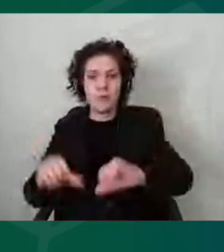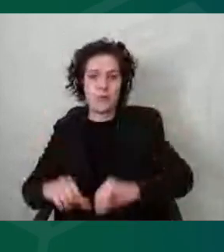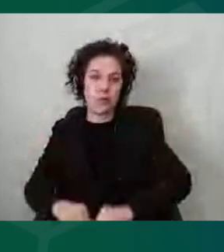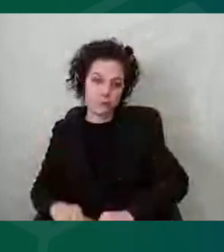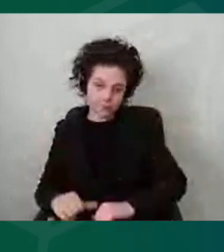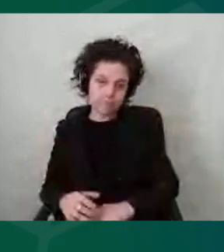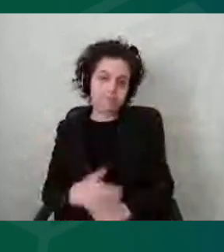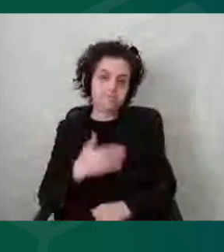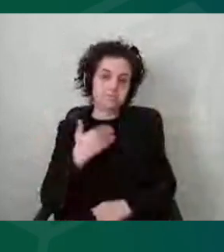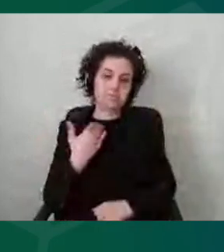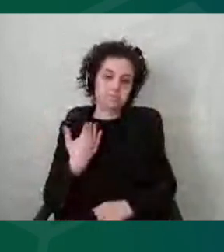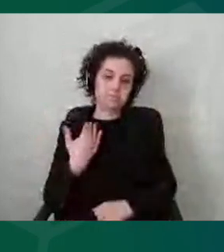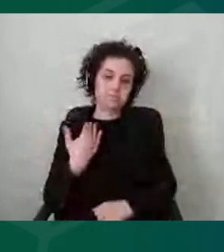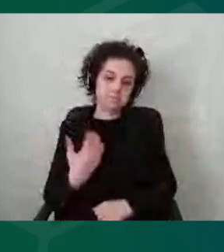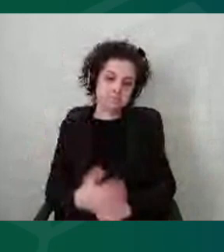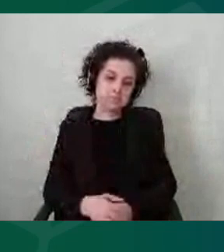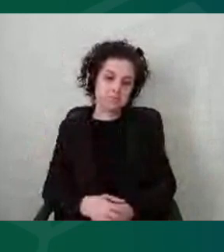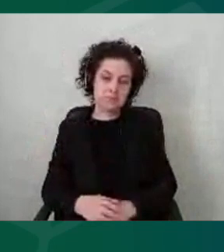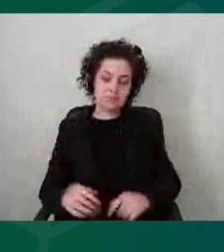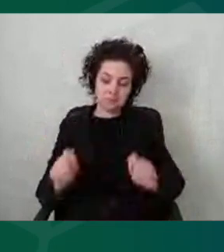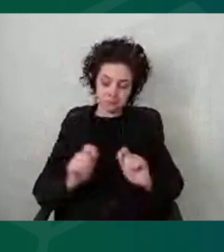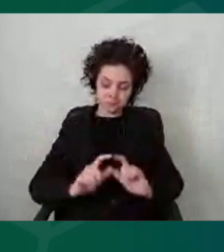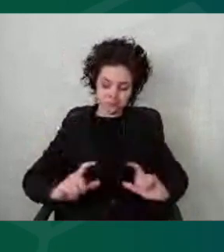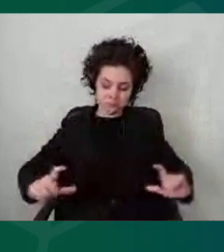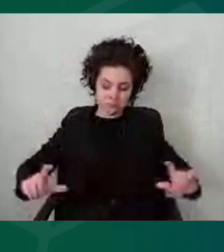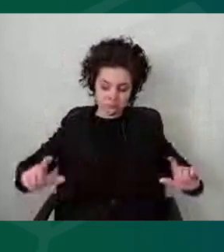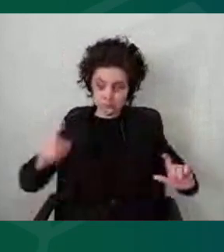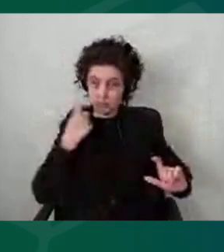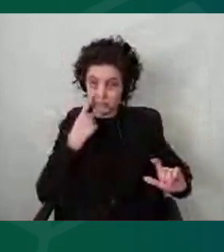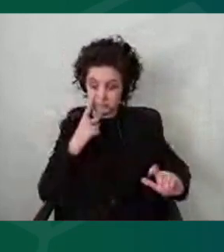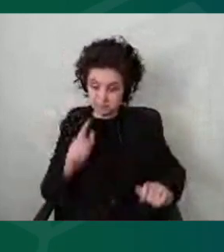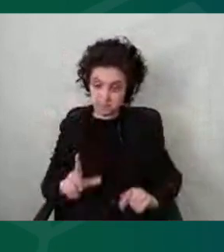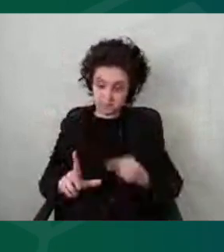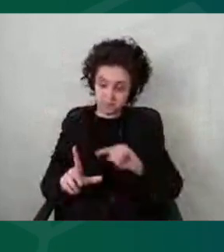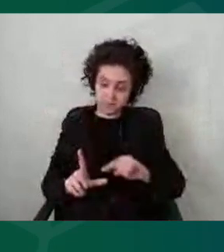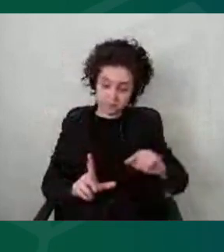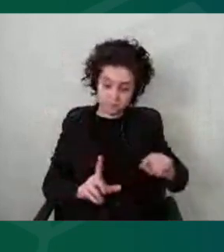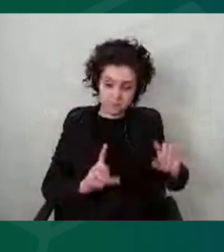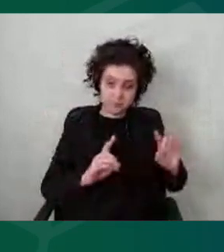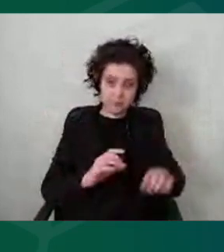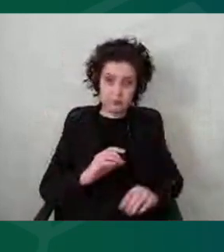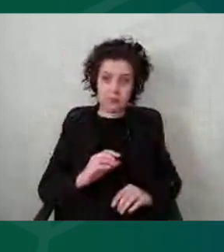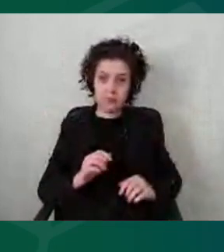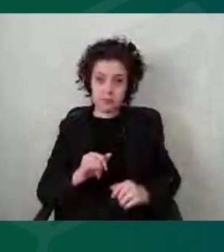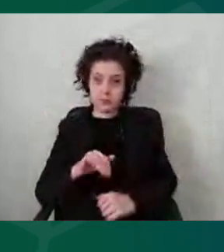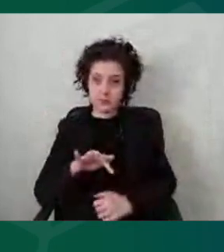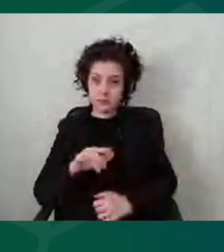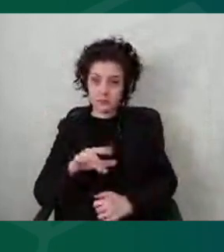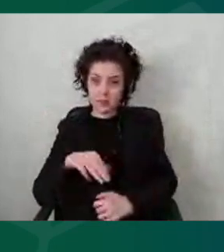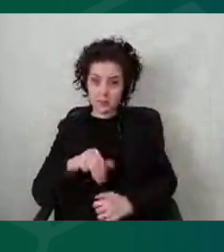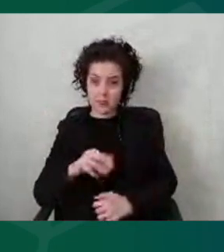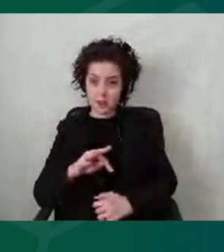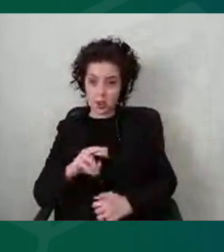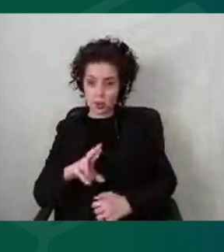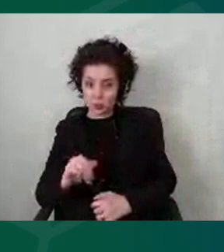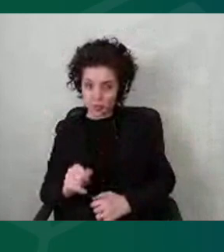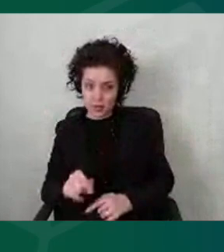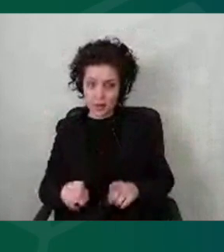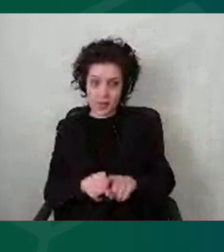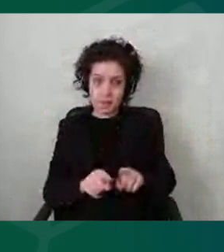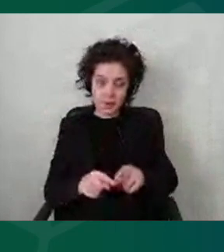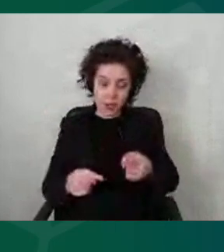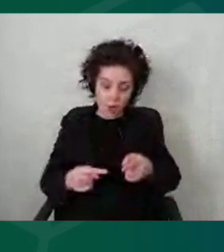próximo, por favor, observarmos que não só as citocinas inflamatórias, mas as anti-inflamatórias também